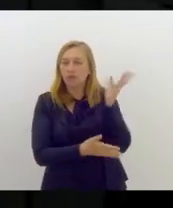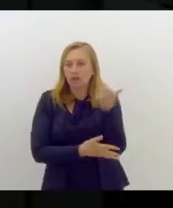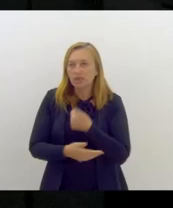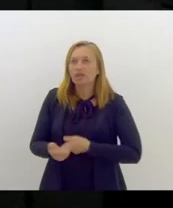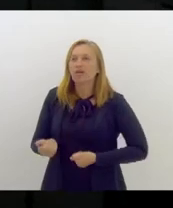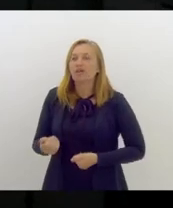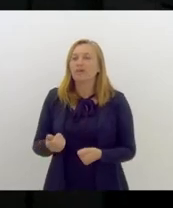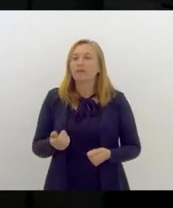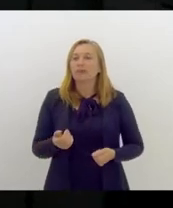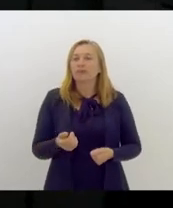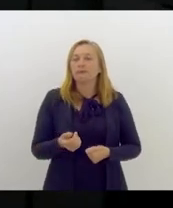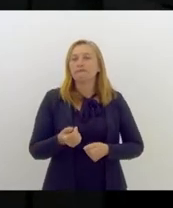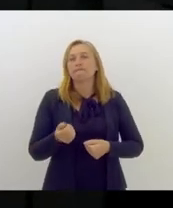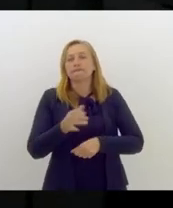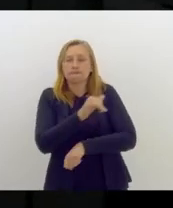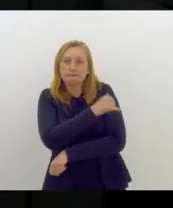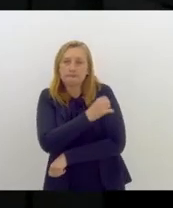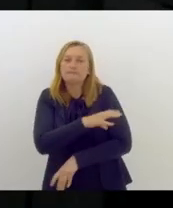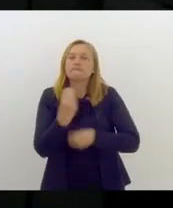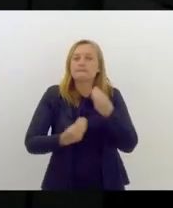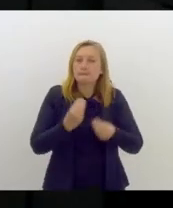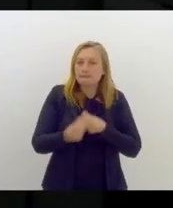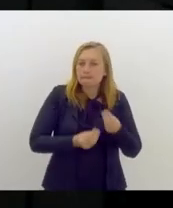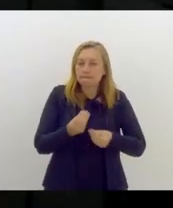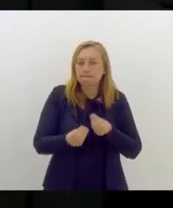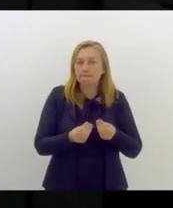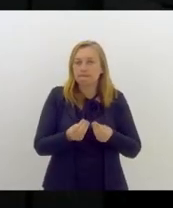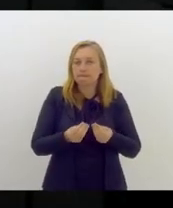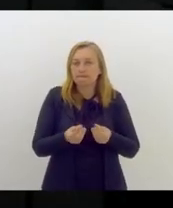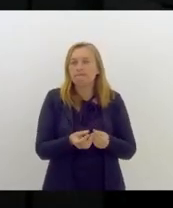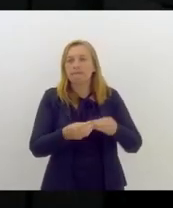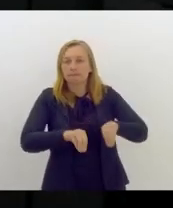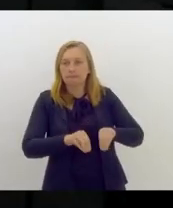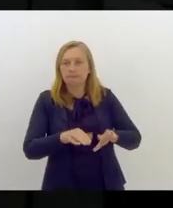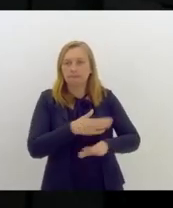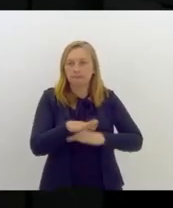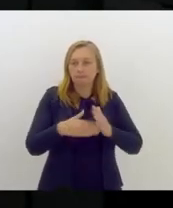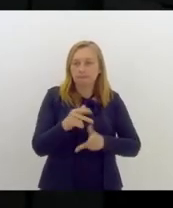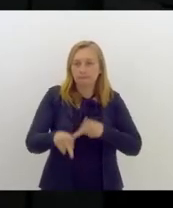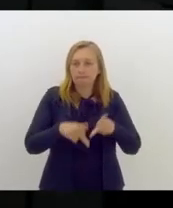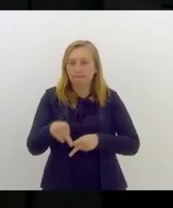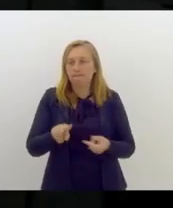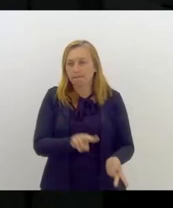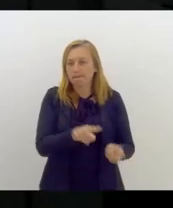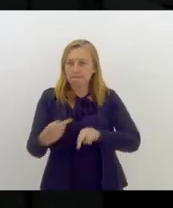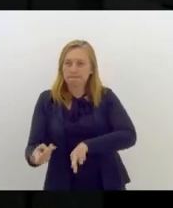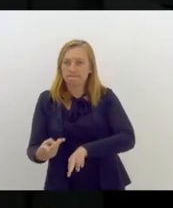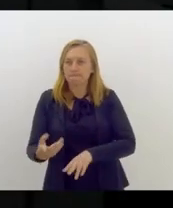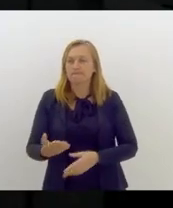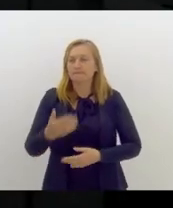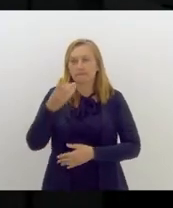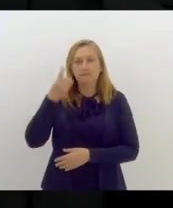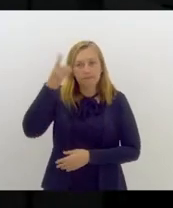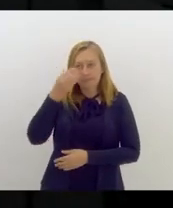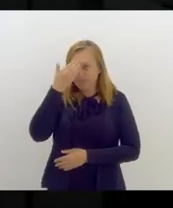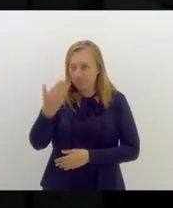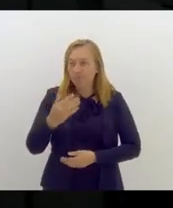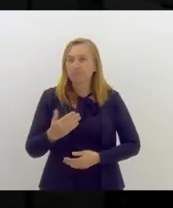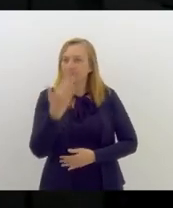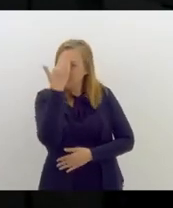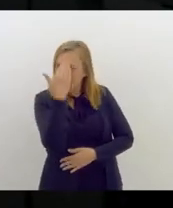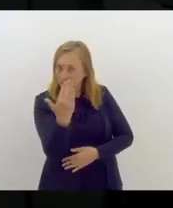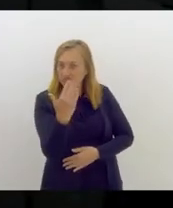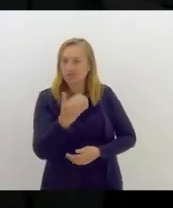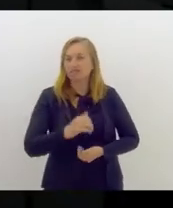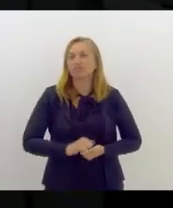no âmbito do Rio de Janeiro como que está sendo prejudicial toda a população só esse encaminhamento também Deputado Obrigado agradecer